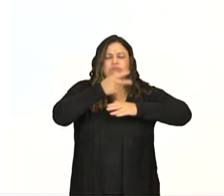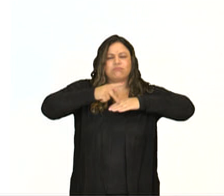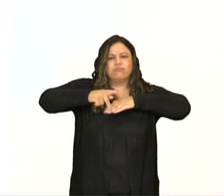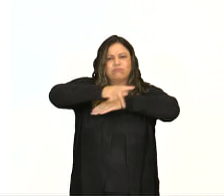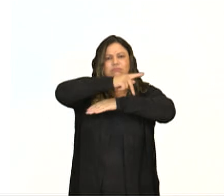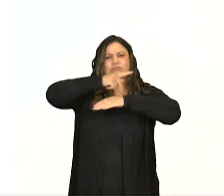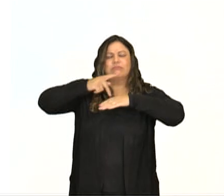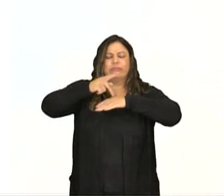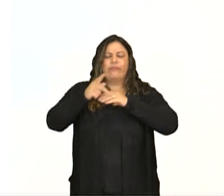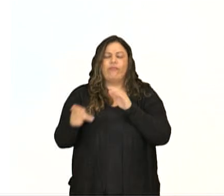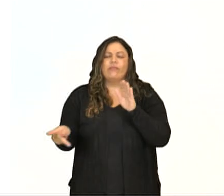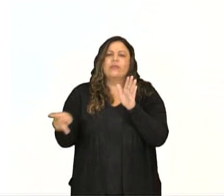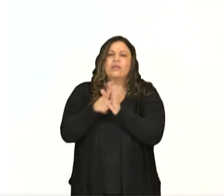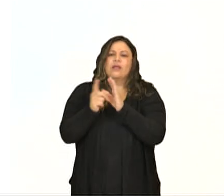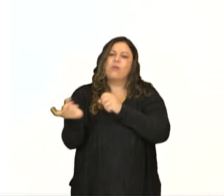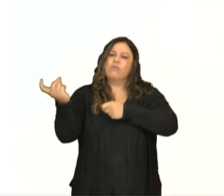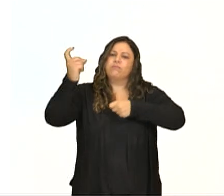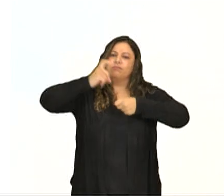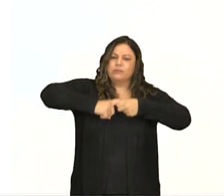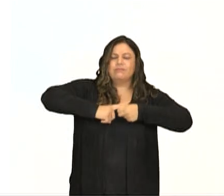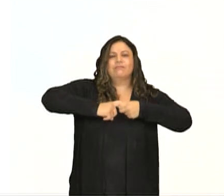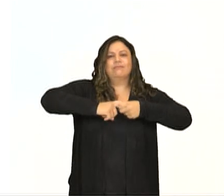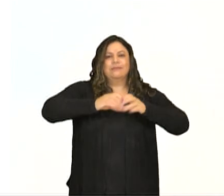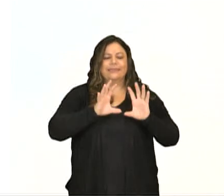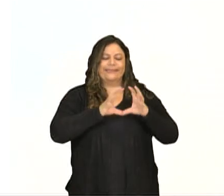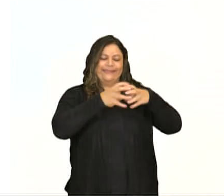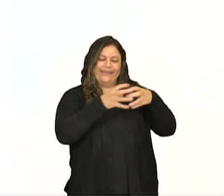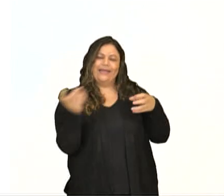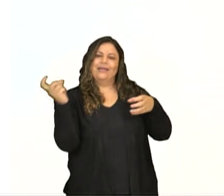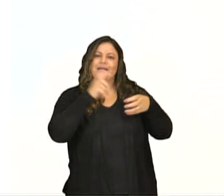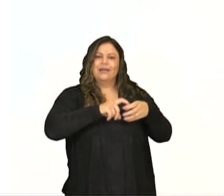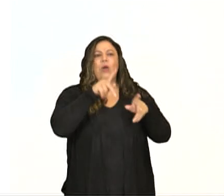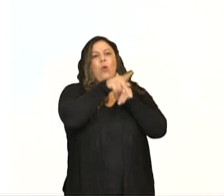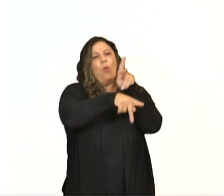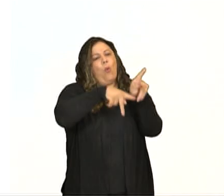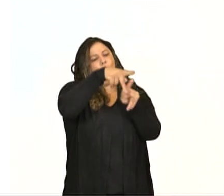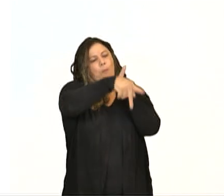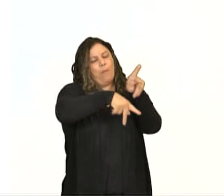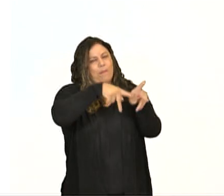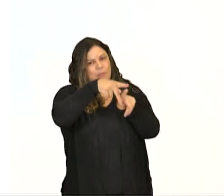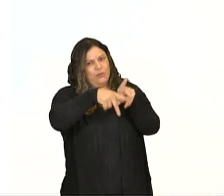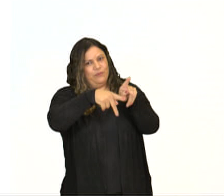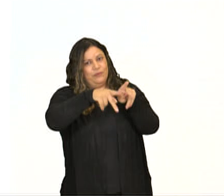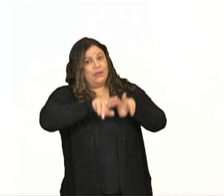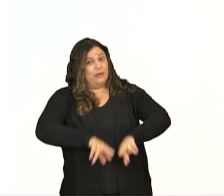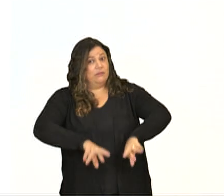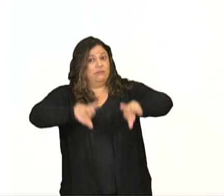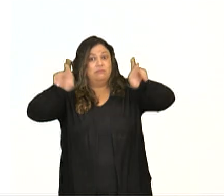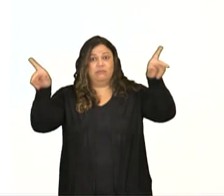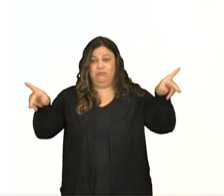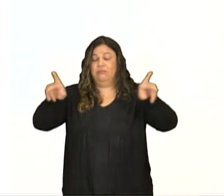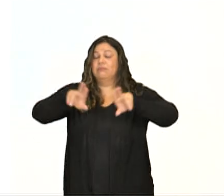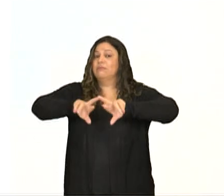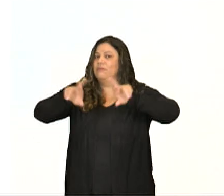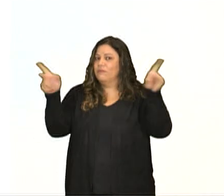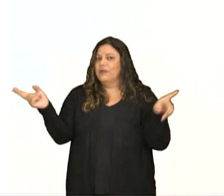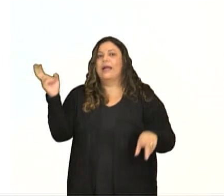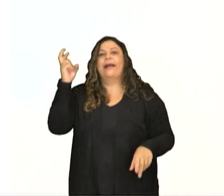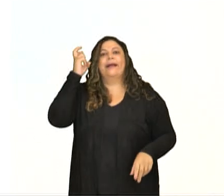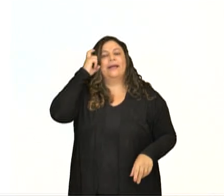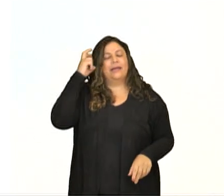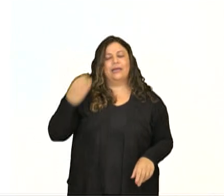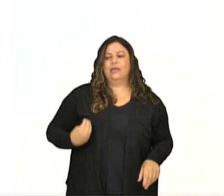de pertencimento a um território ou a um povo. As diferenças culturais estão presentes na